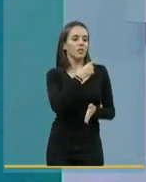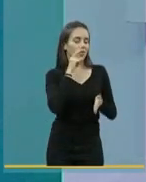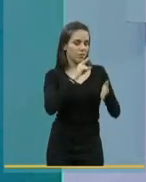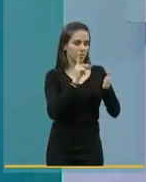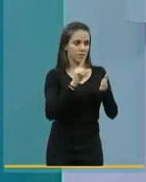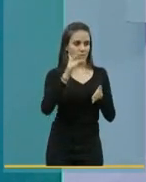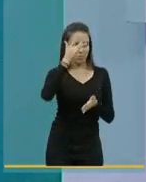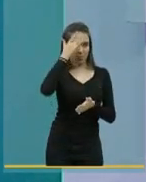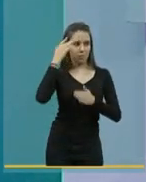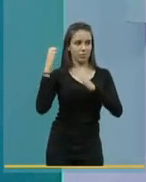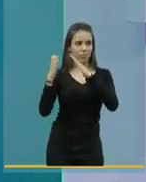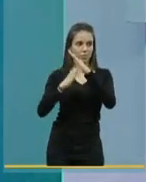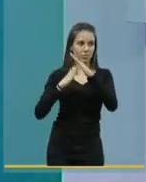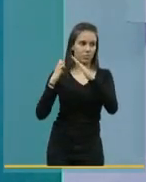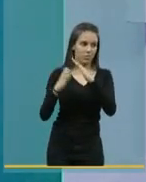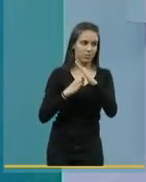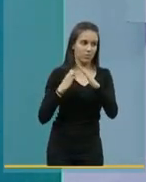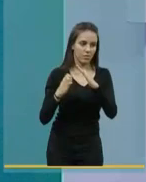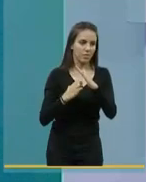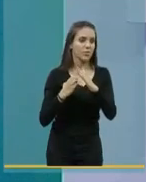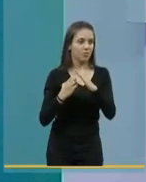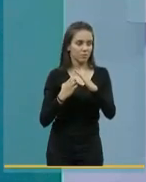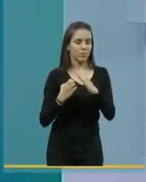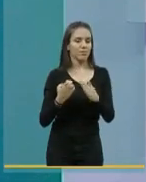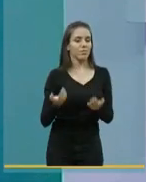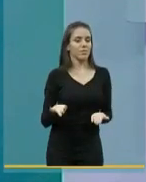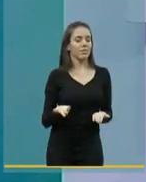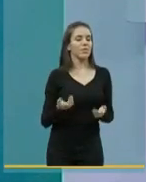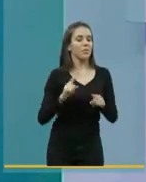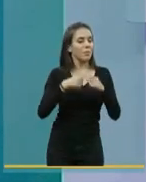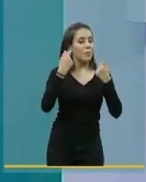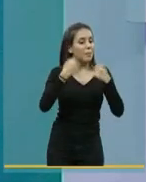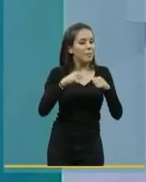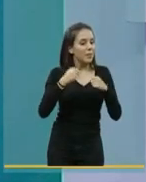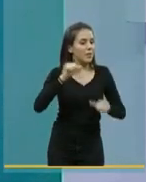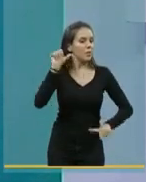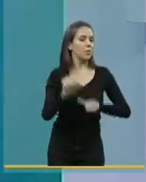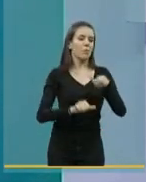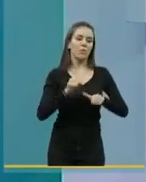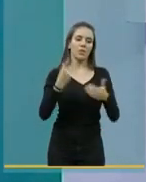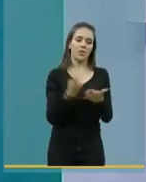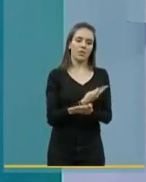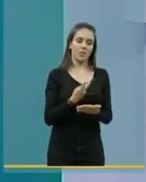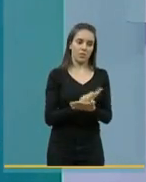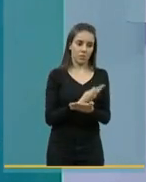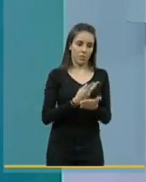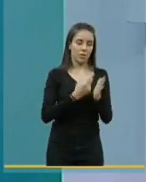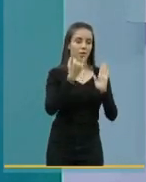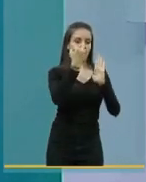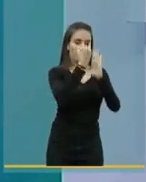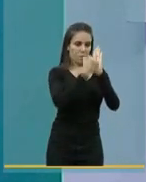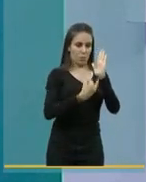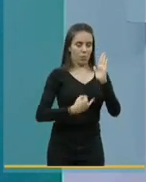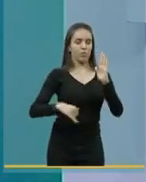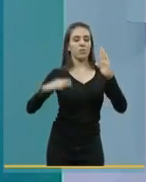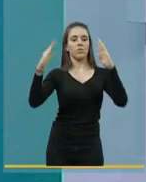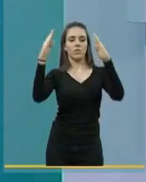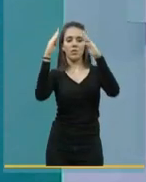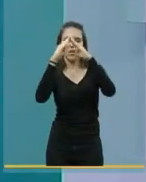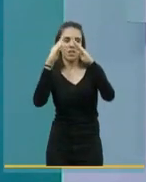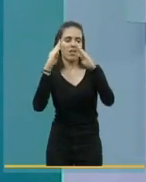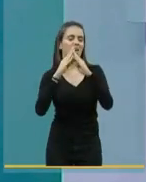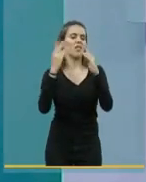desde 1995 não se paga é preciso corrigir essa distorção impostos sobre patrimônio sobre